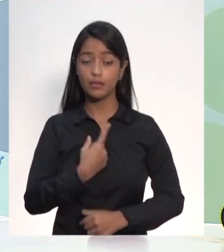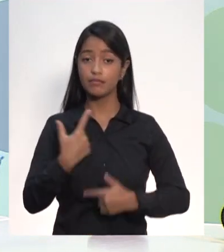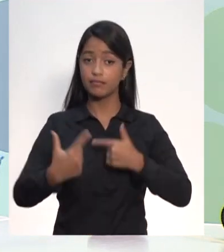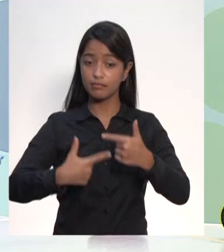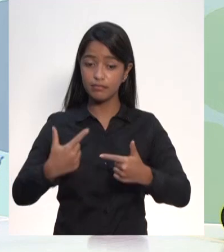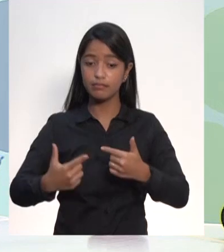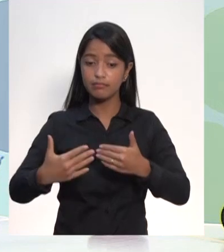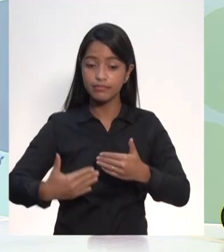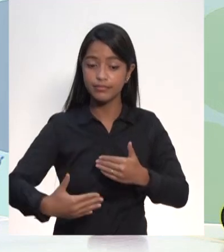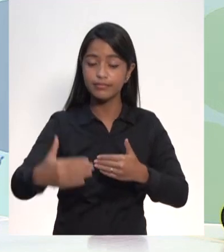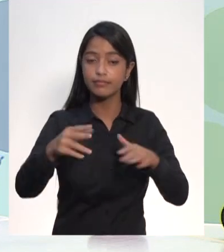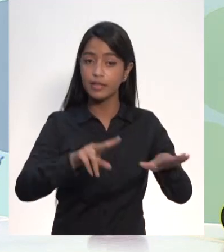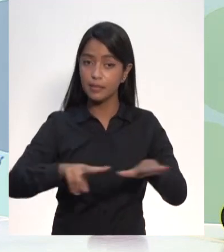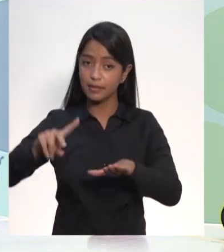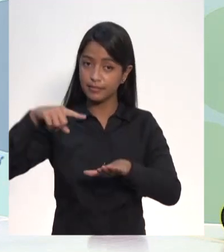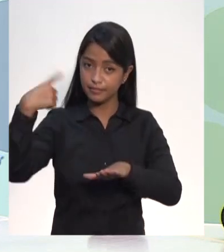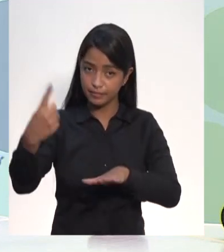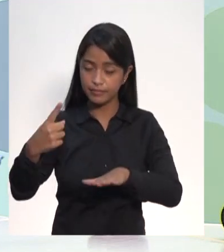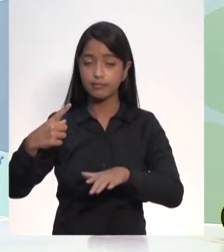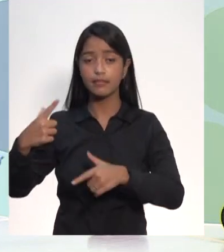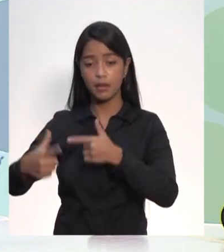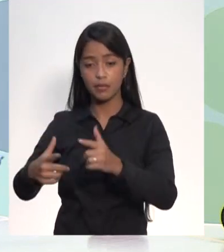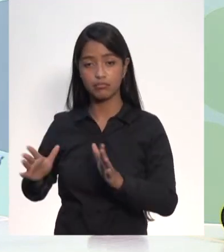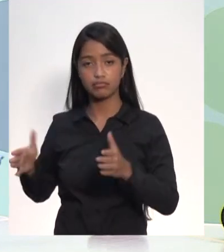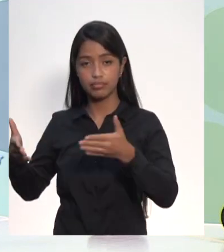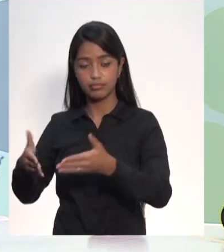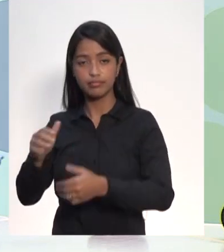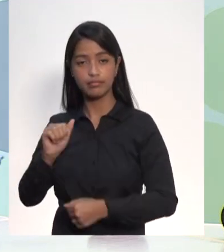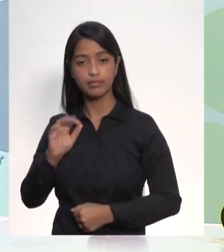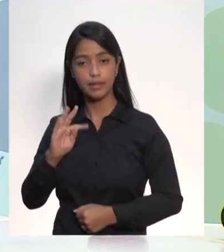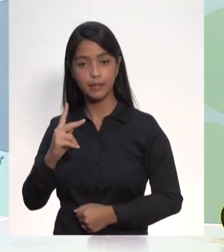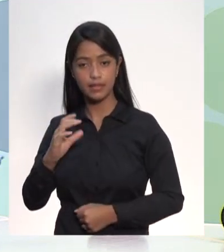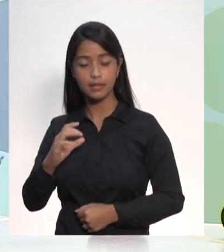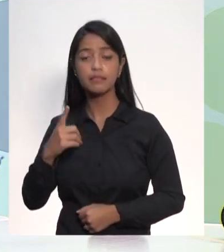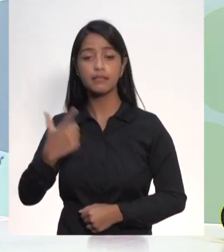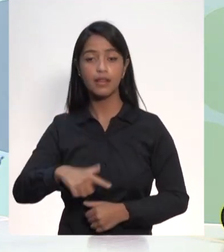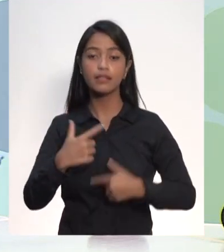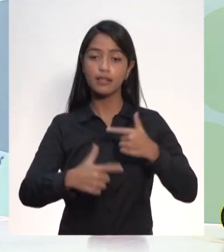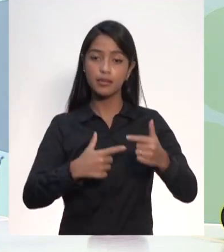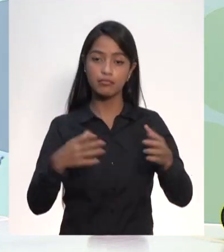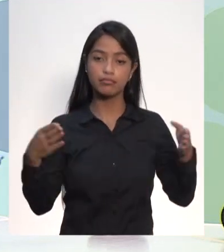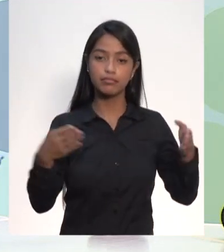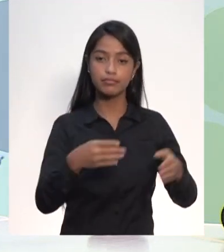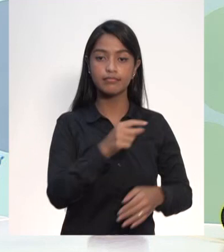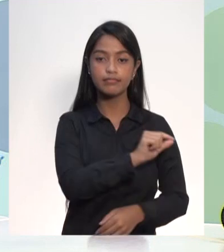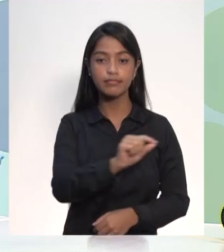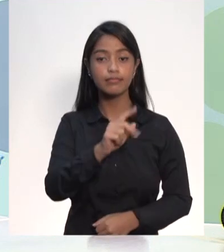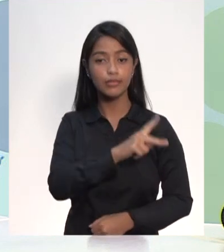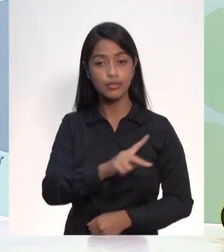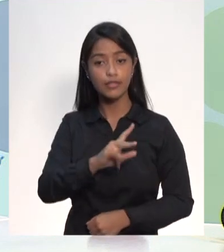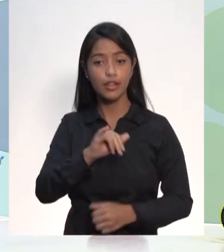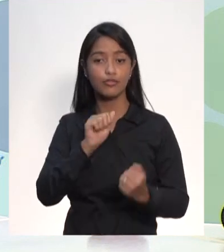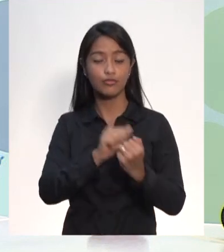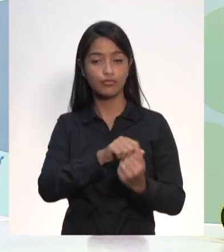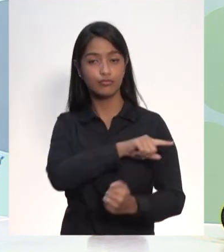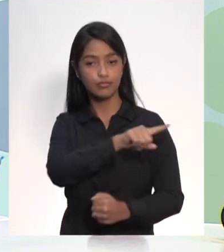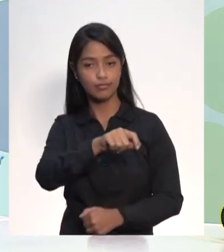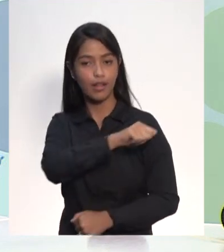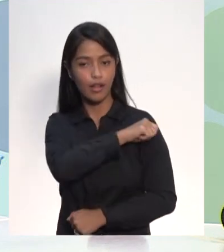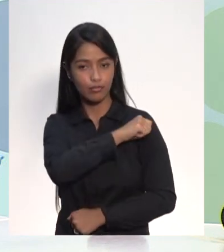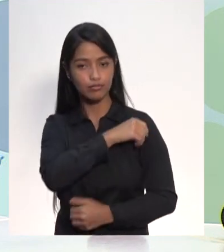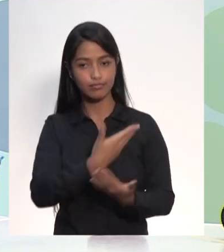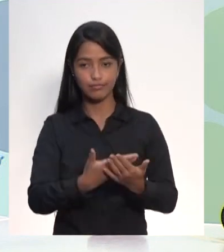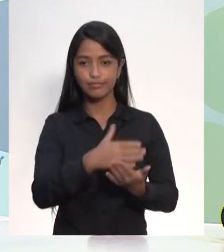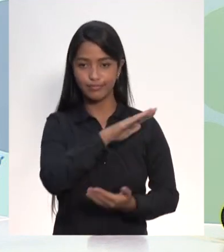vem. Tanto o trabalho de ATPC, quanto o trabalho que os professores terão com os nossos estudantes. Tá? Eu vou pedir